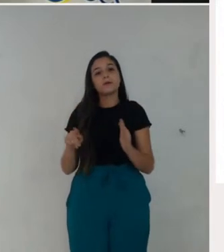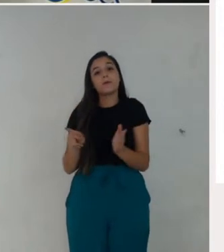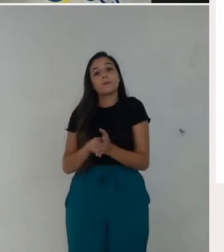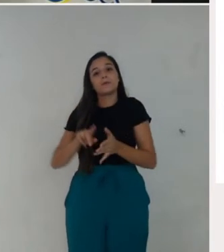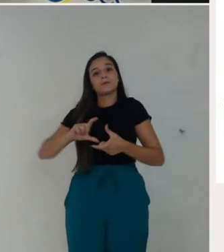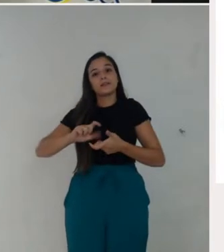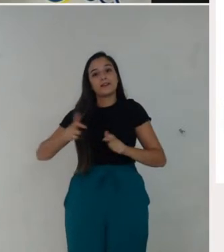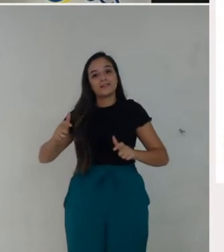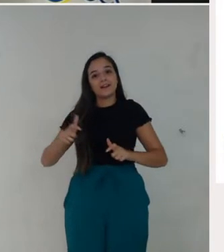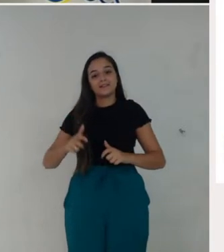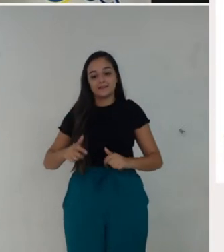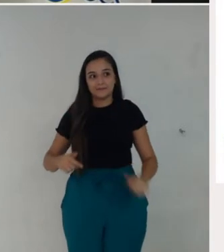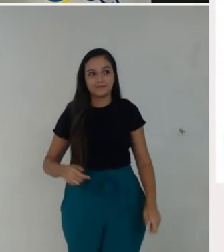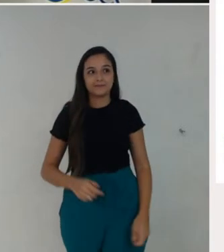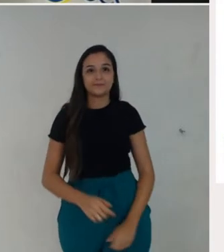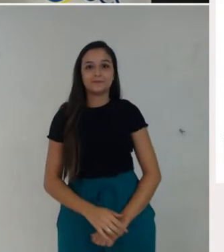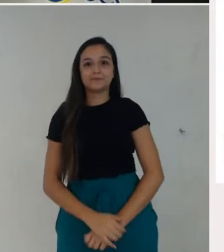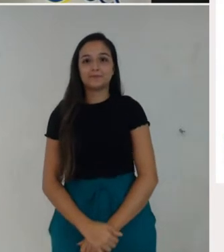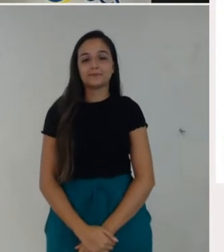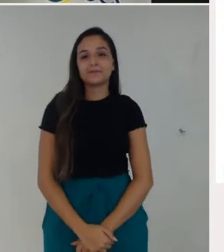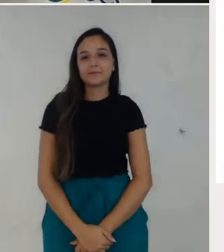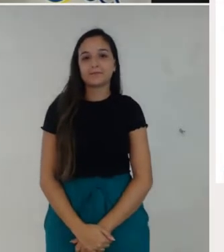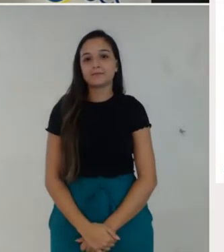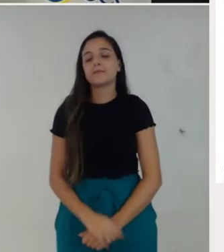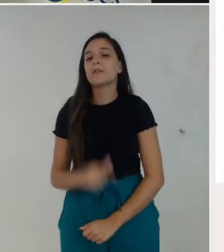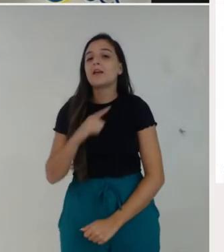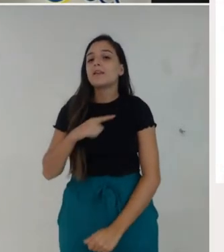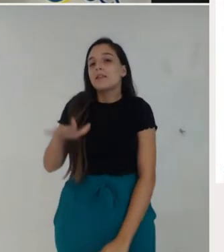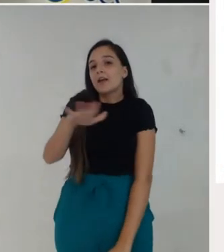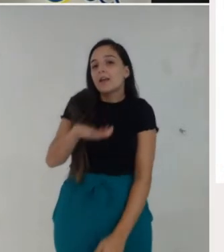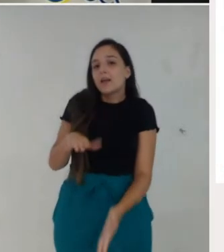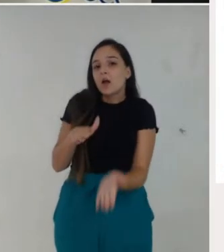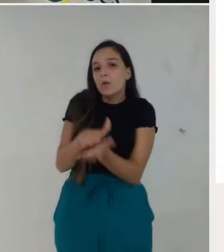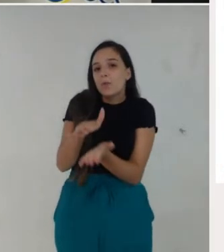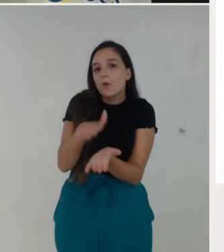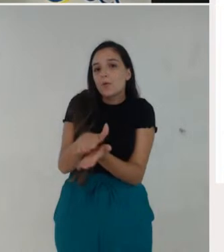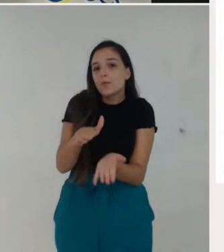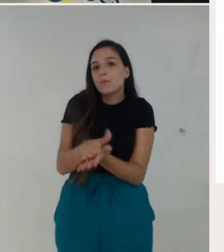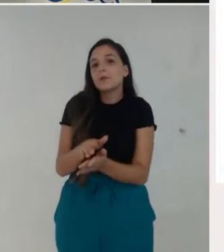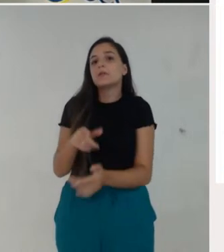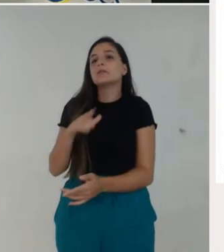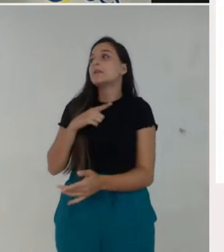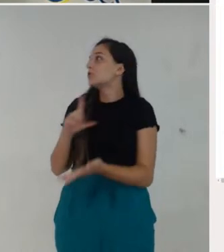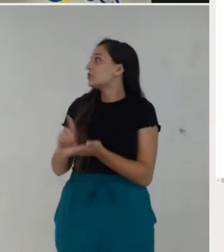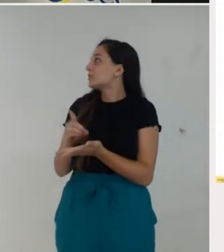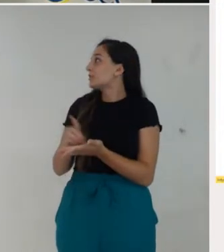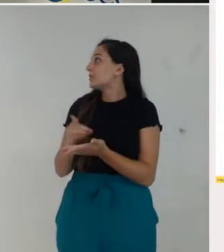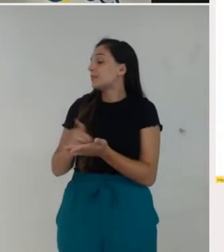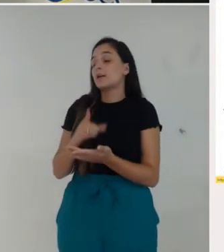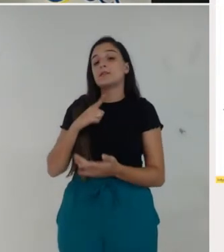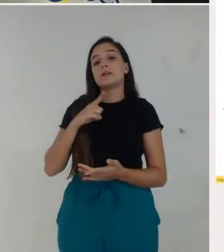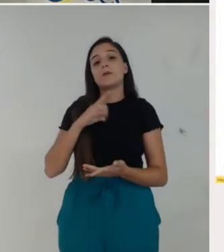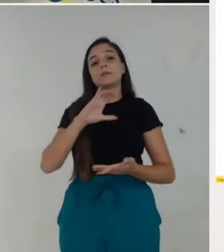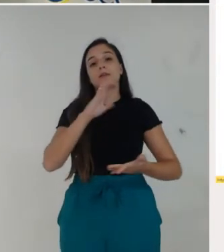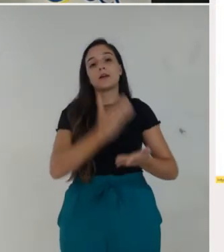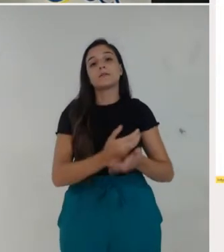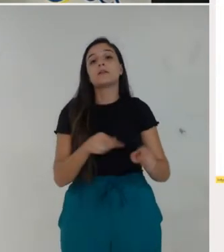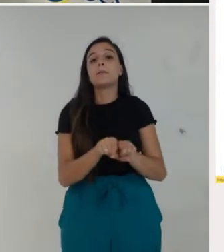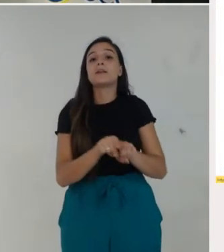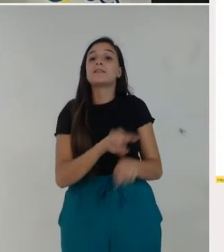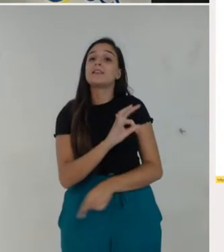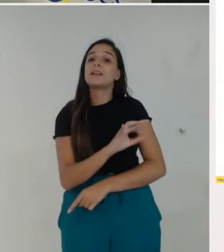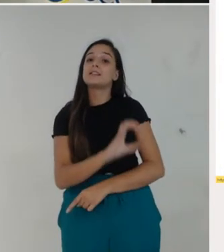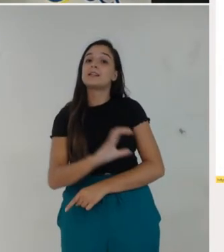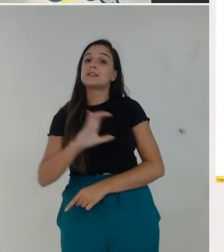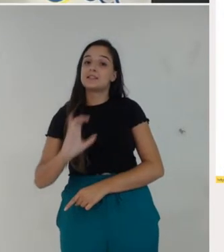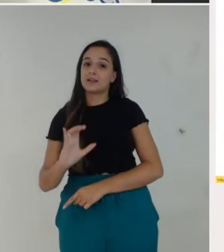tem ali uma parte de publicações, de dissertações e teses e de trabalhos de conclusão de curso de graduação,